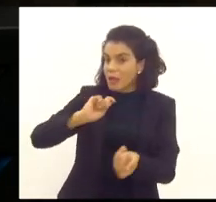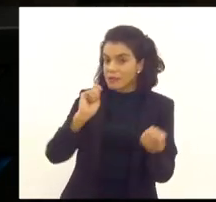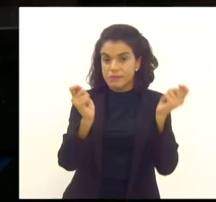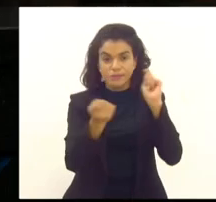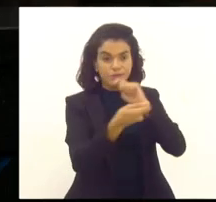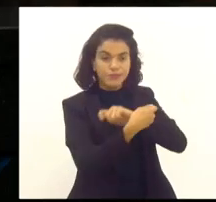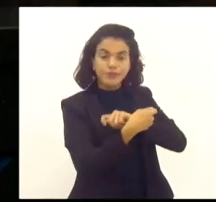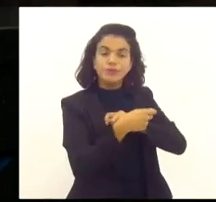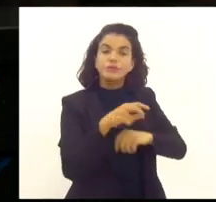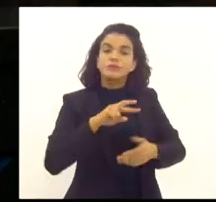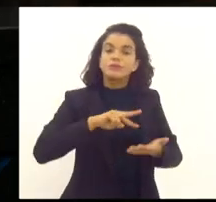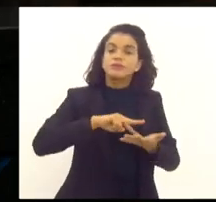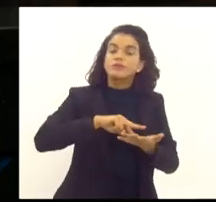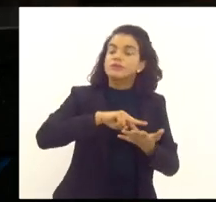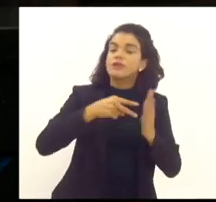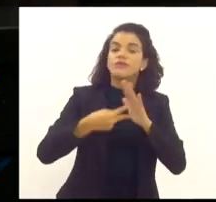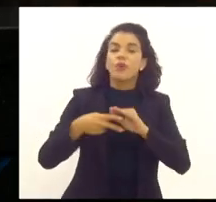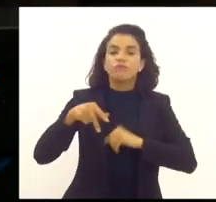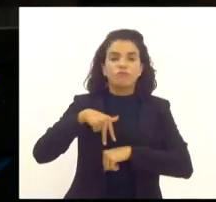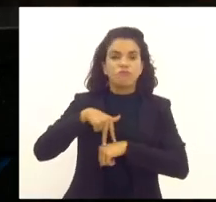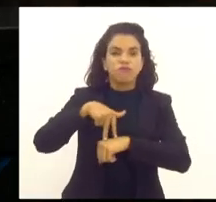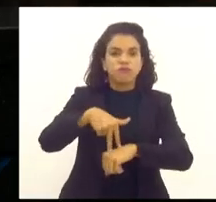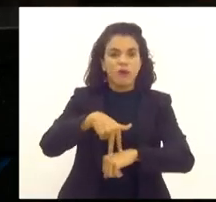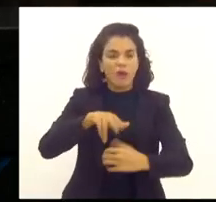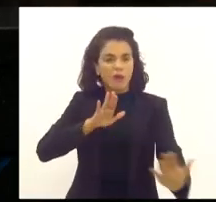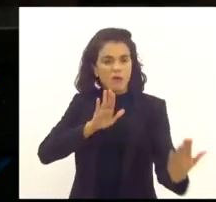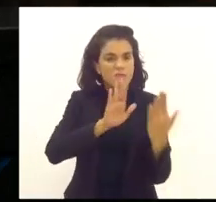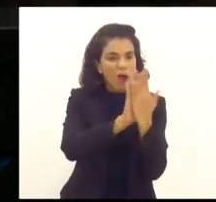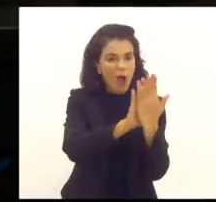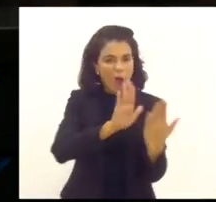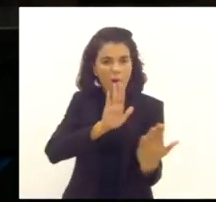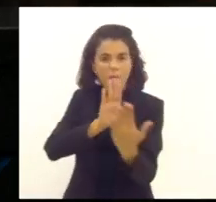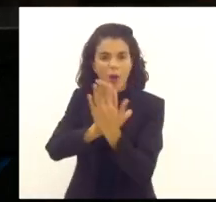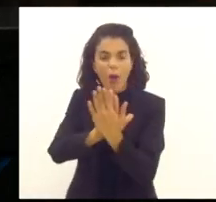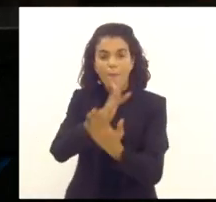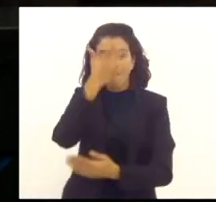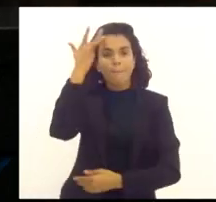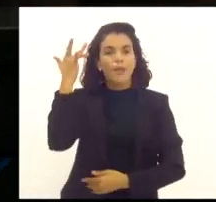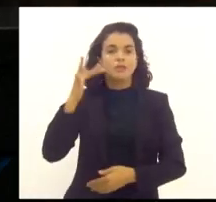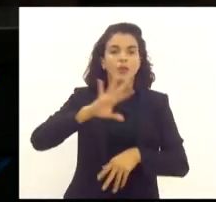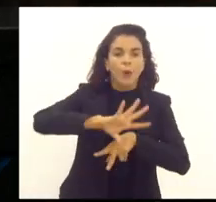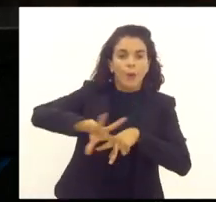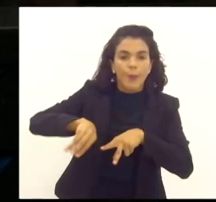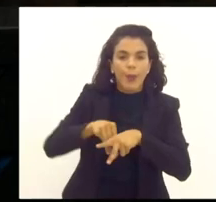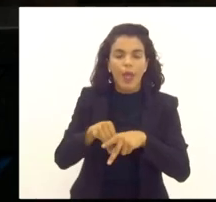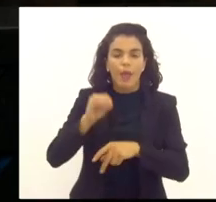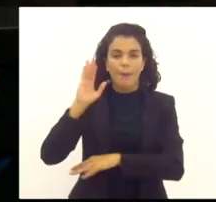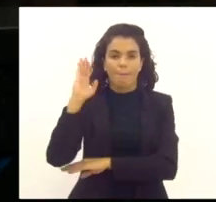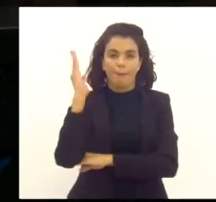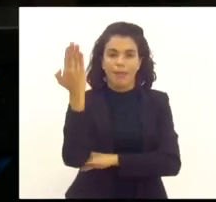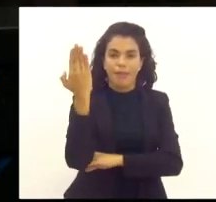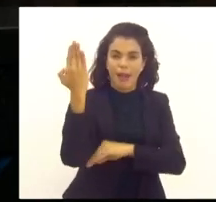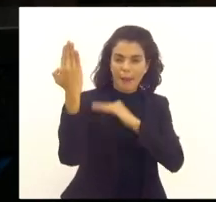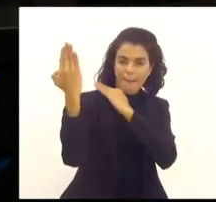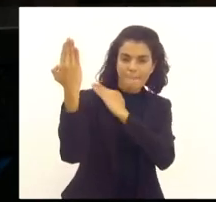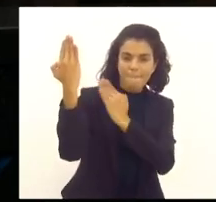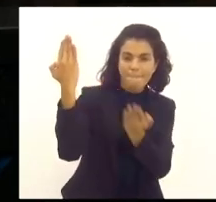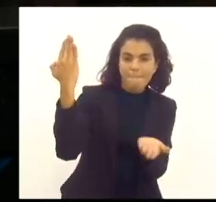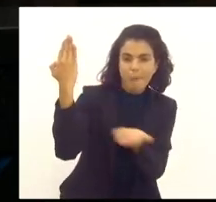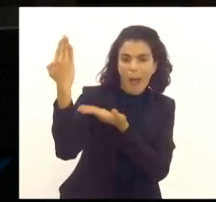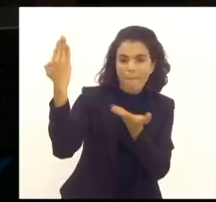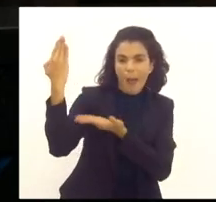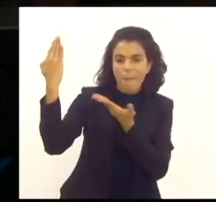farol de resistência enfrentando madeireiros e legais que usavam invadir e